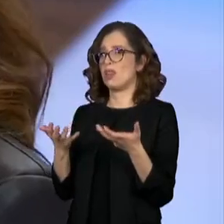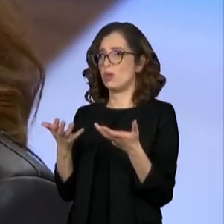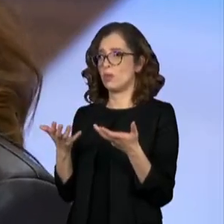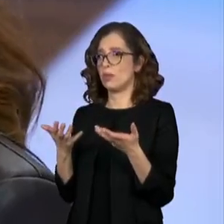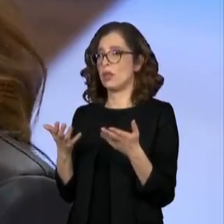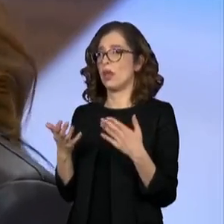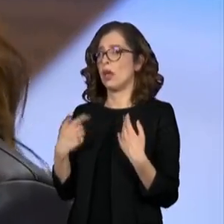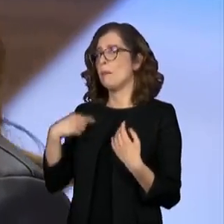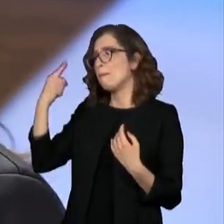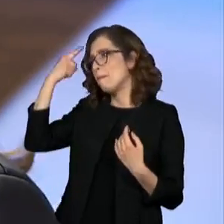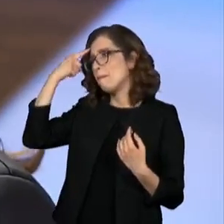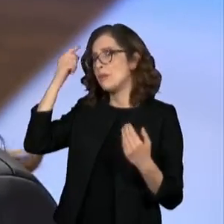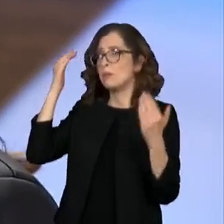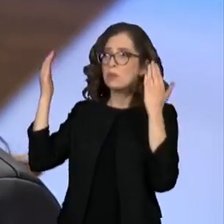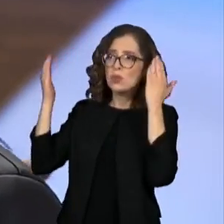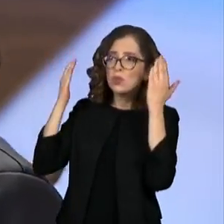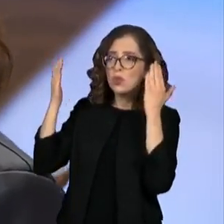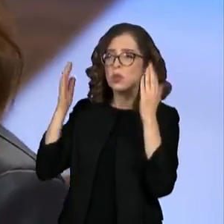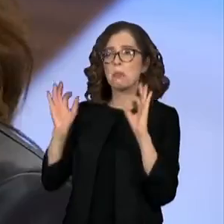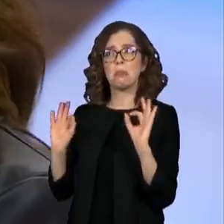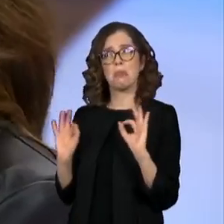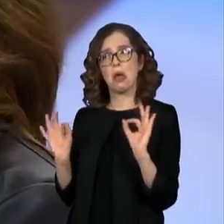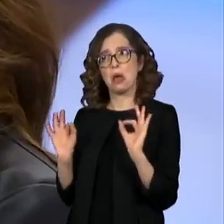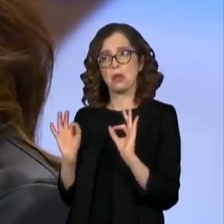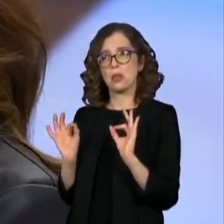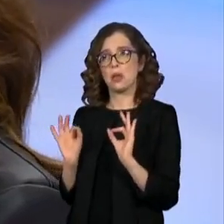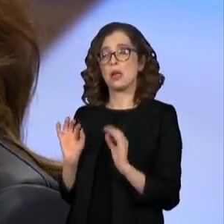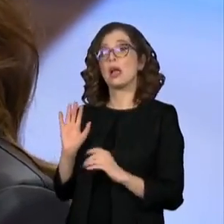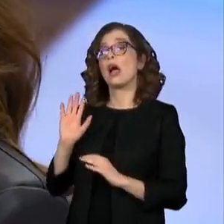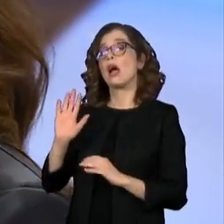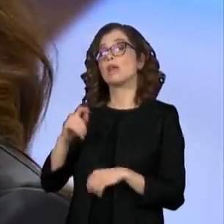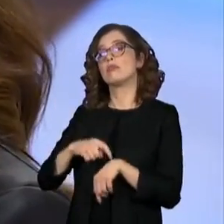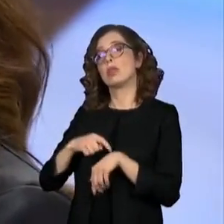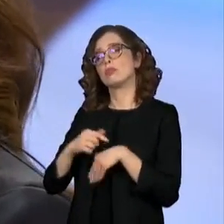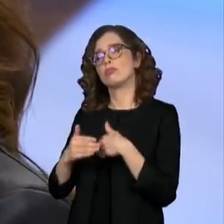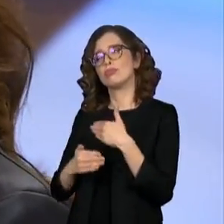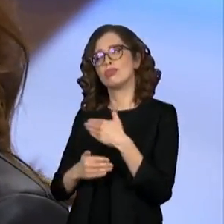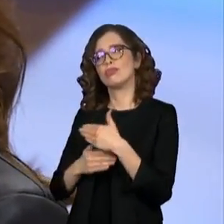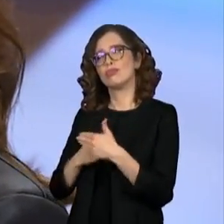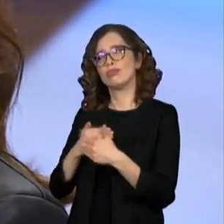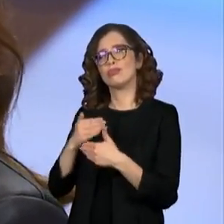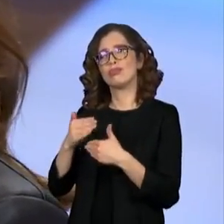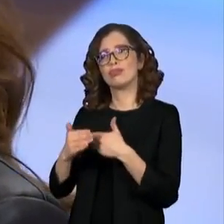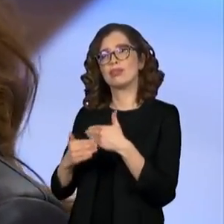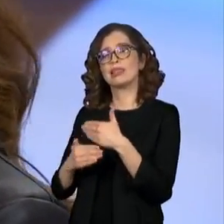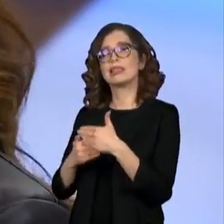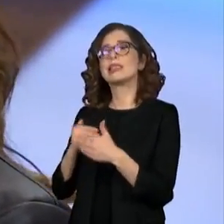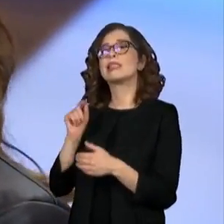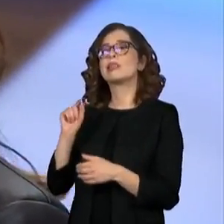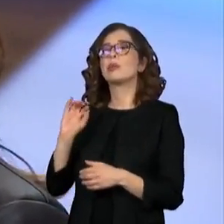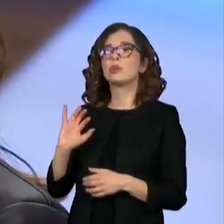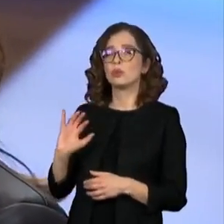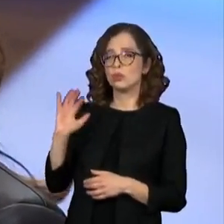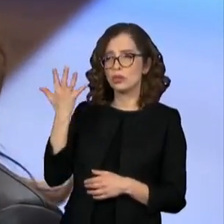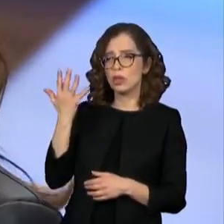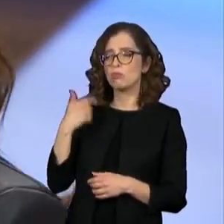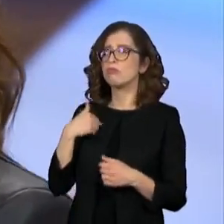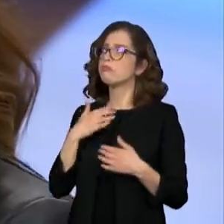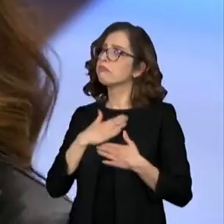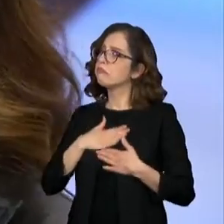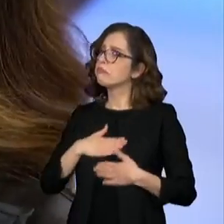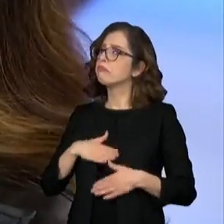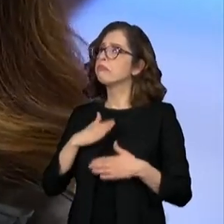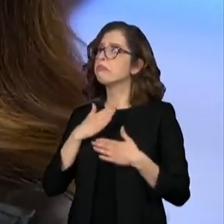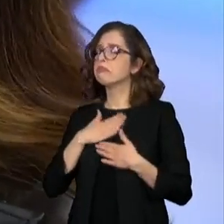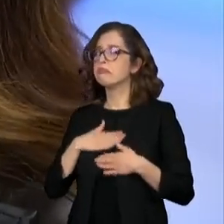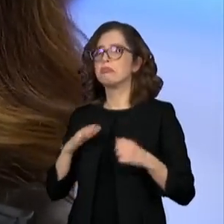parte psicológica. Acho que depois, sim. Só depois, quando as coisas acalmaram e eu estava mais tranquila e segura, eu